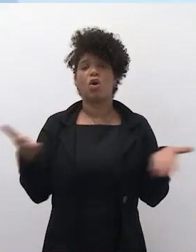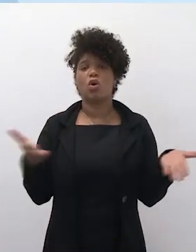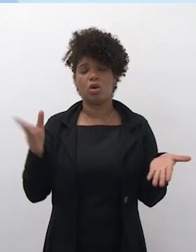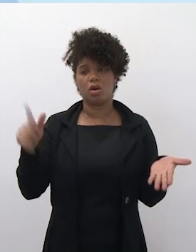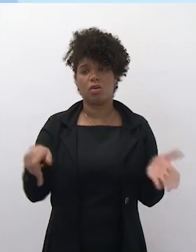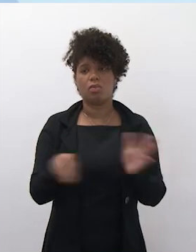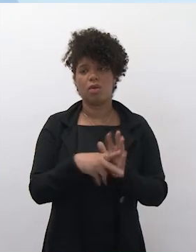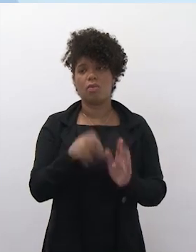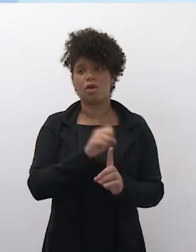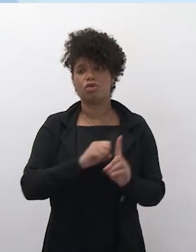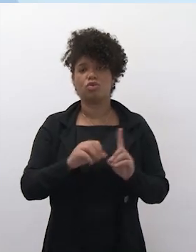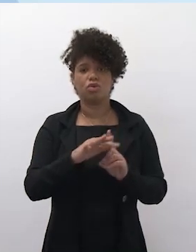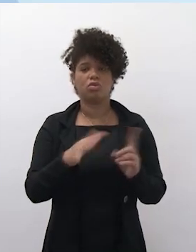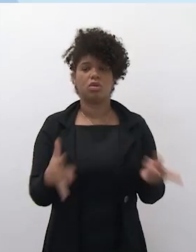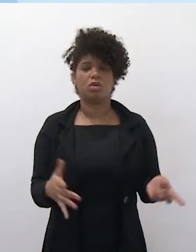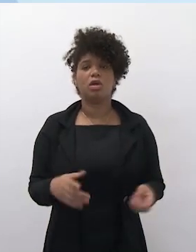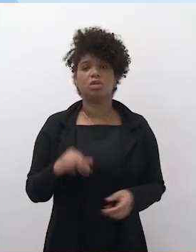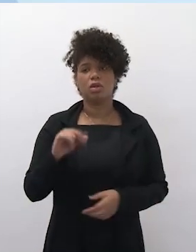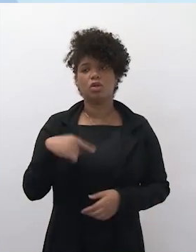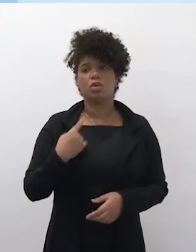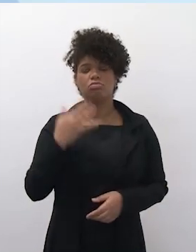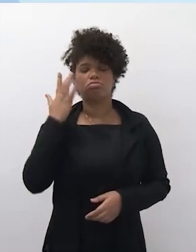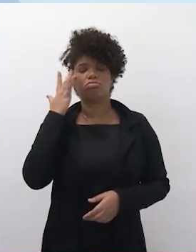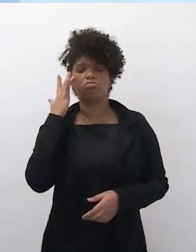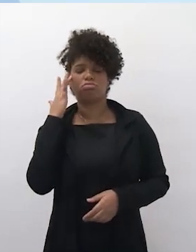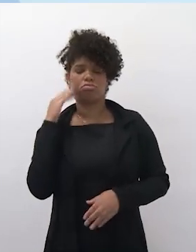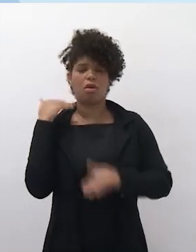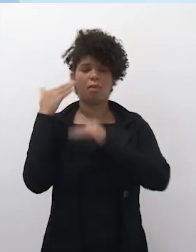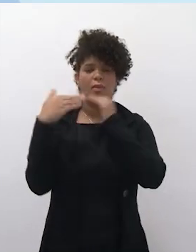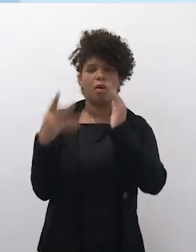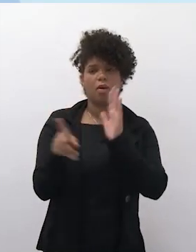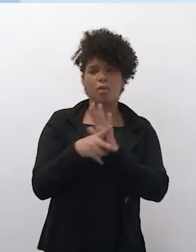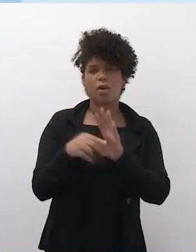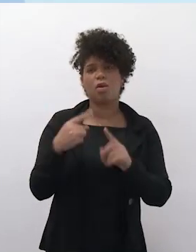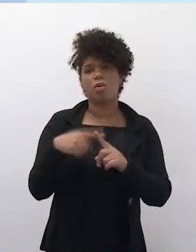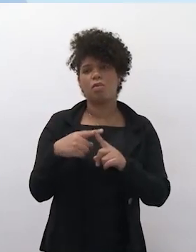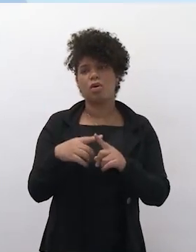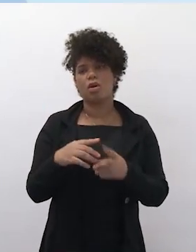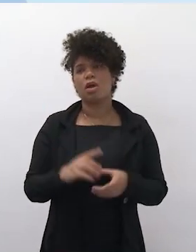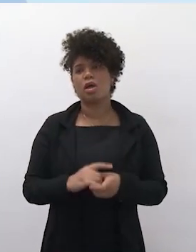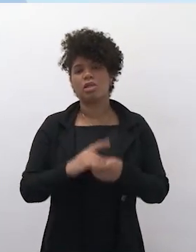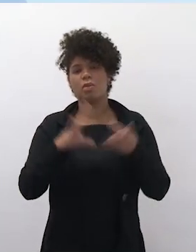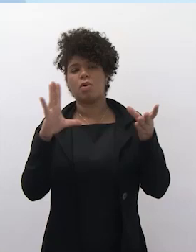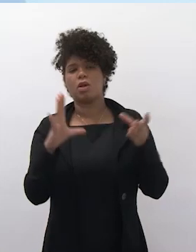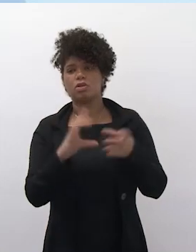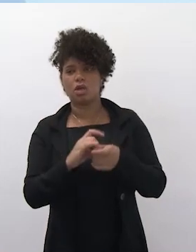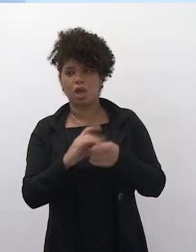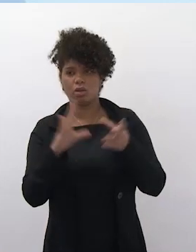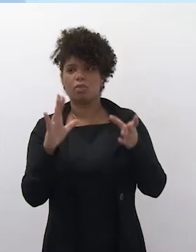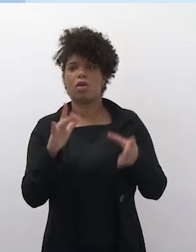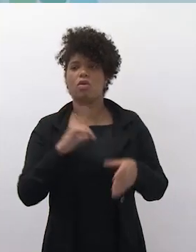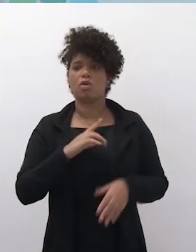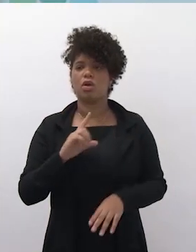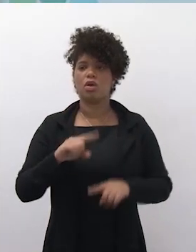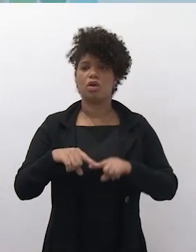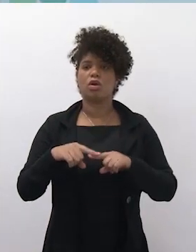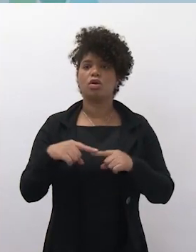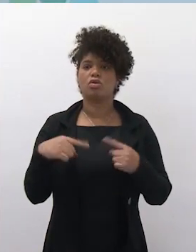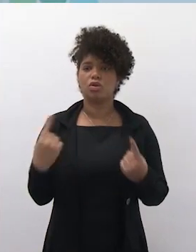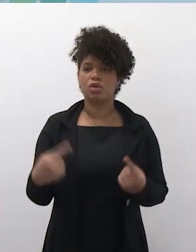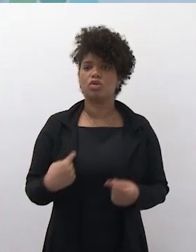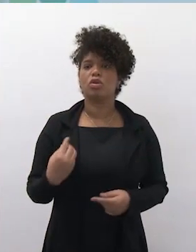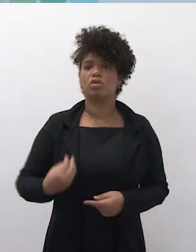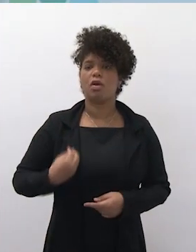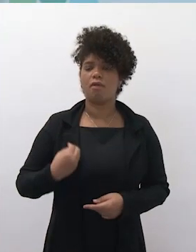que a gente tenha amadurecido enquanto democracia, porque se passaram algumas eleições desde então, nós ainda vivemos os